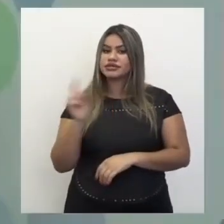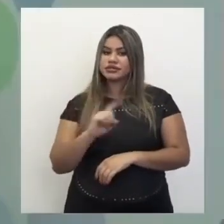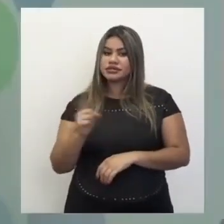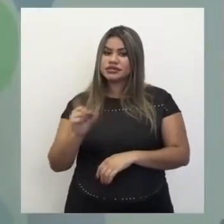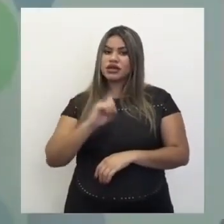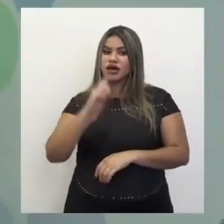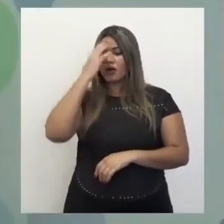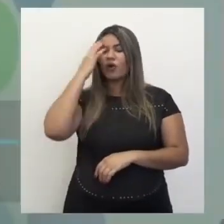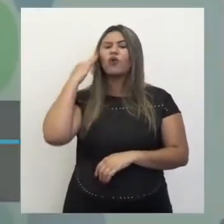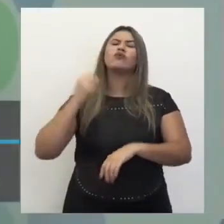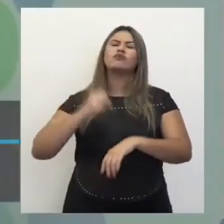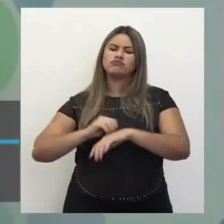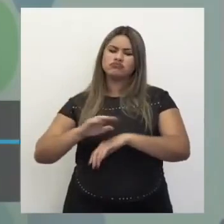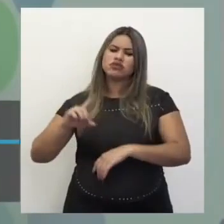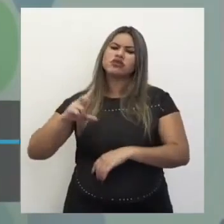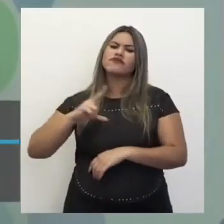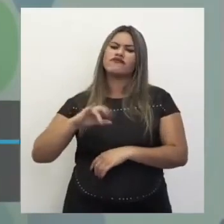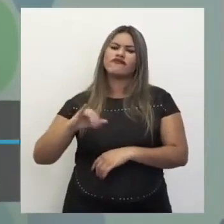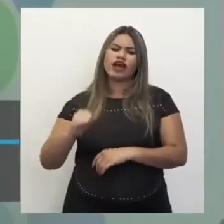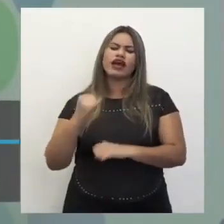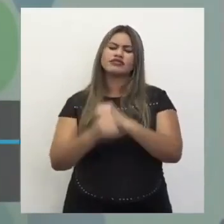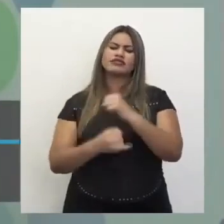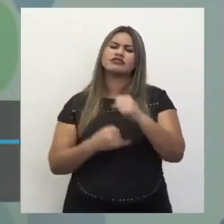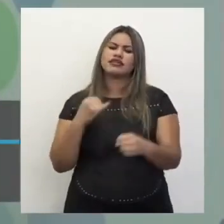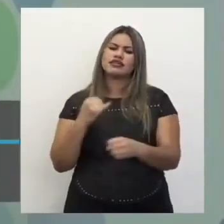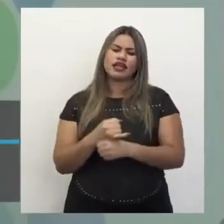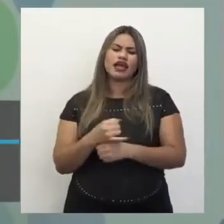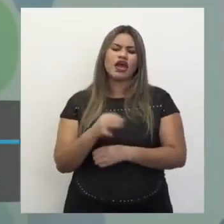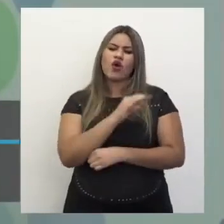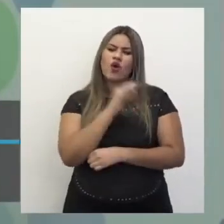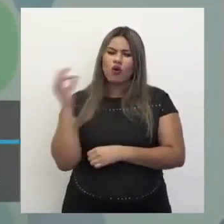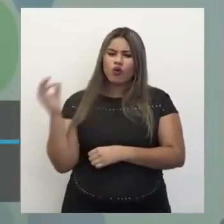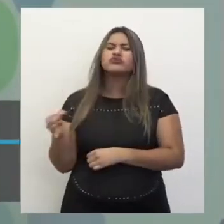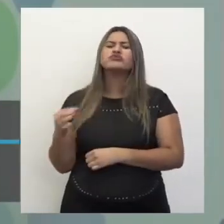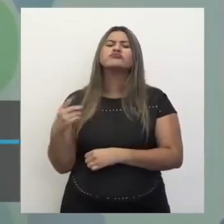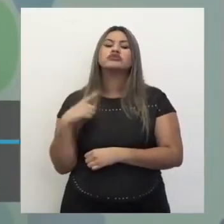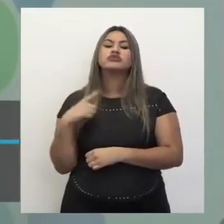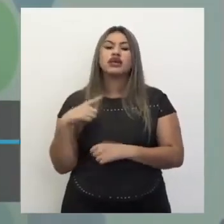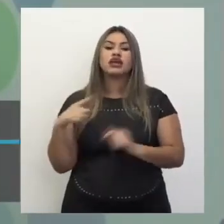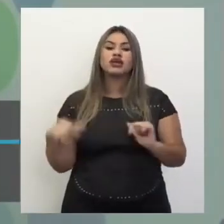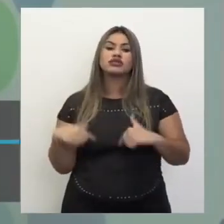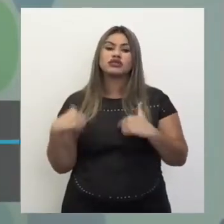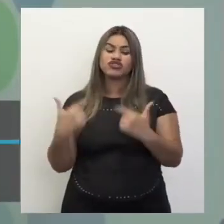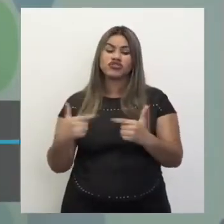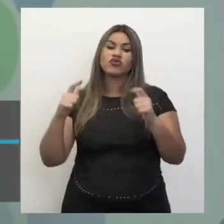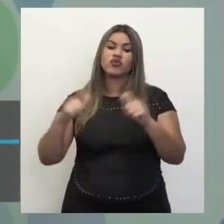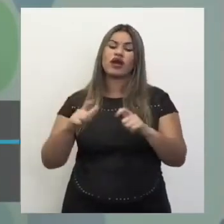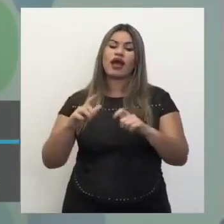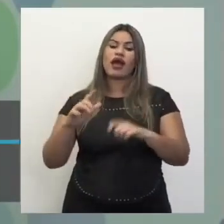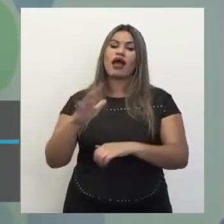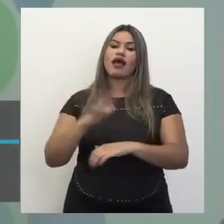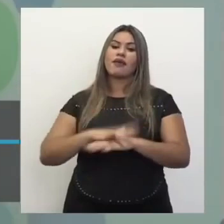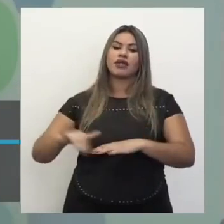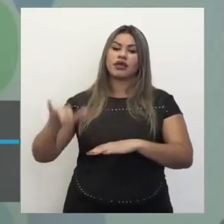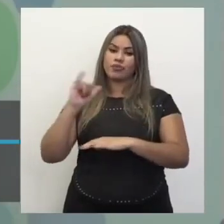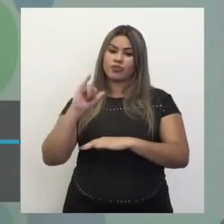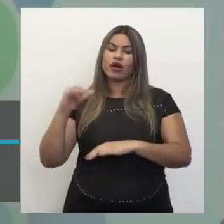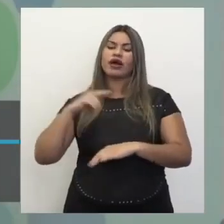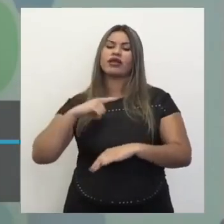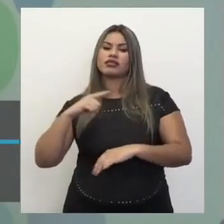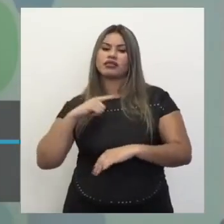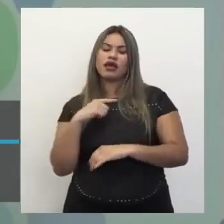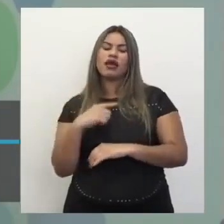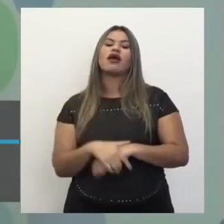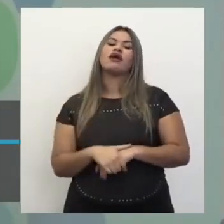Empatia, super recomendo, pesquisem na internet. Teve uma iniciativa desse museu no Ibirapuera e em outro lugar aqui em São Paulo, que agora não me recordo